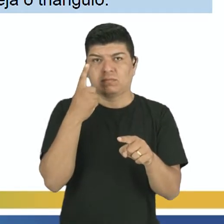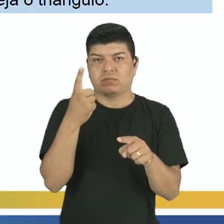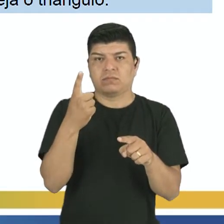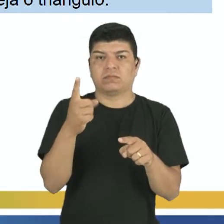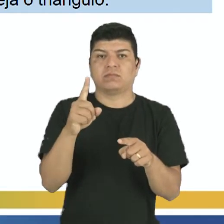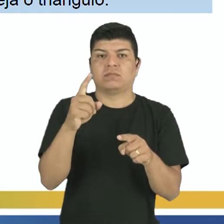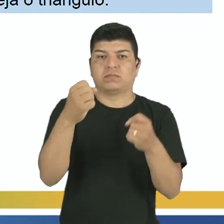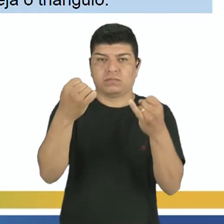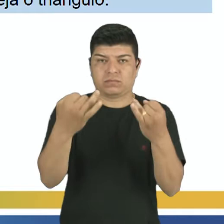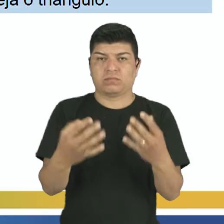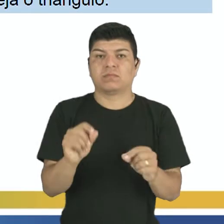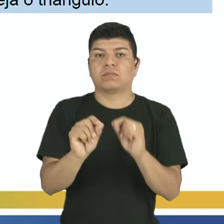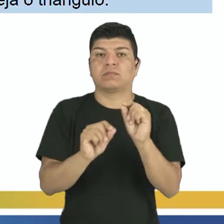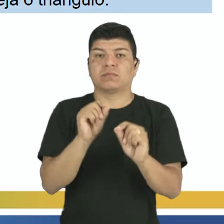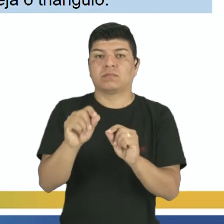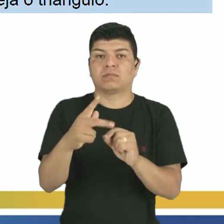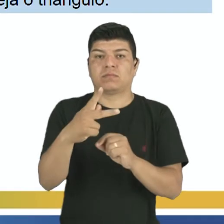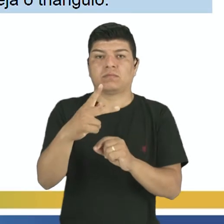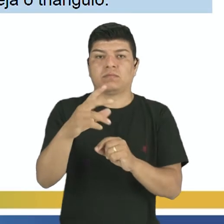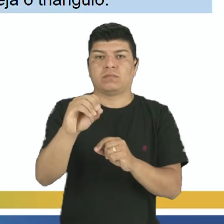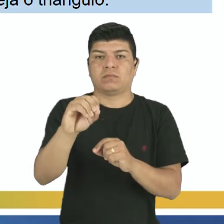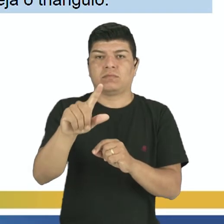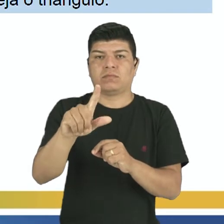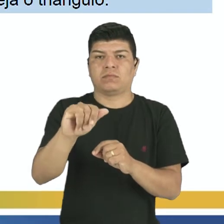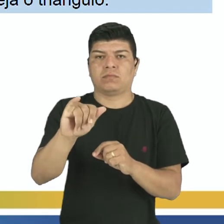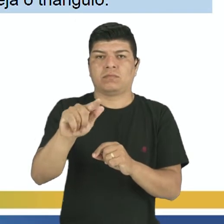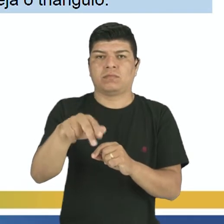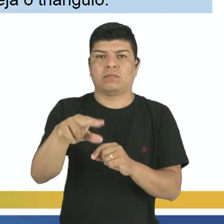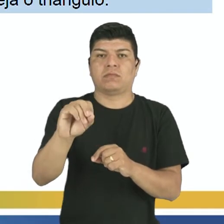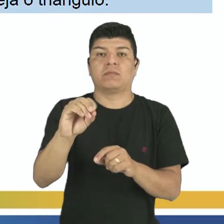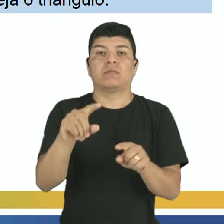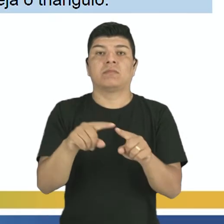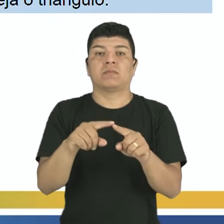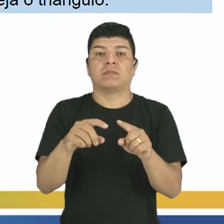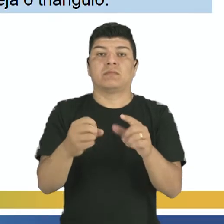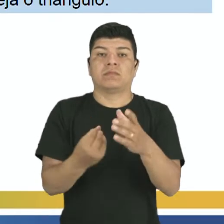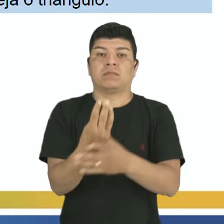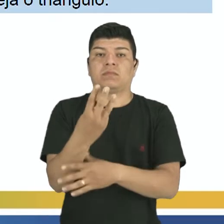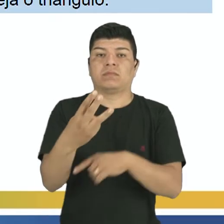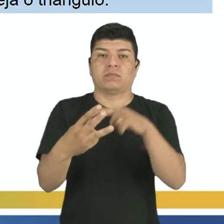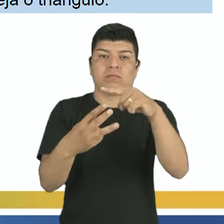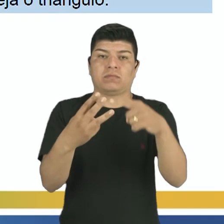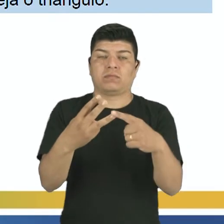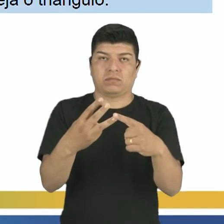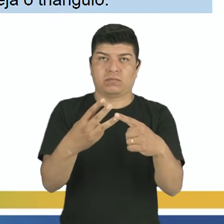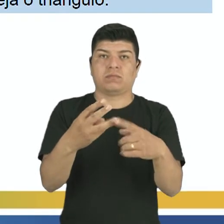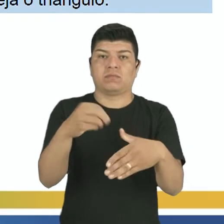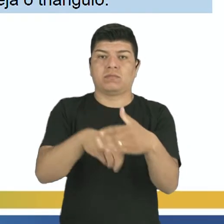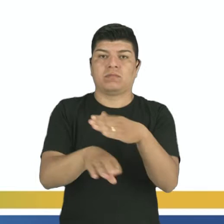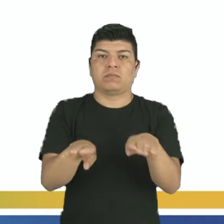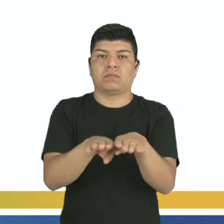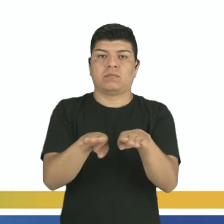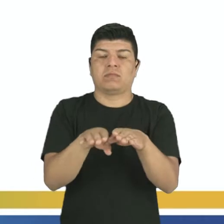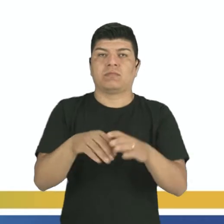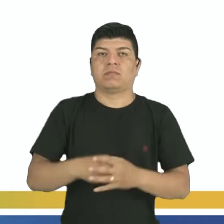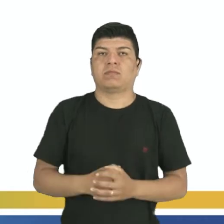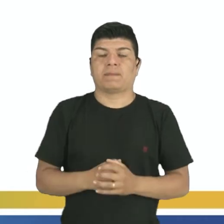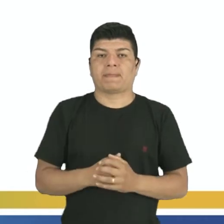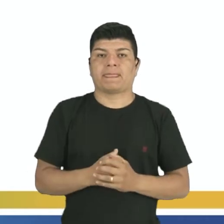acordo com a definição. São polígonos formados por 3 lados, né, 3 vértices e 3 ângulos internos.